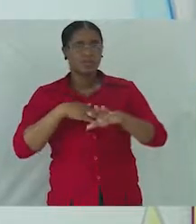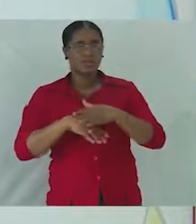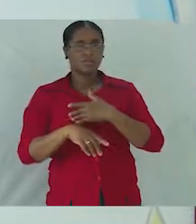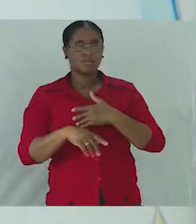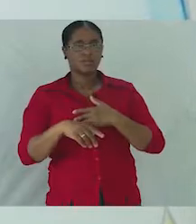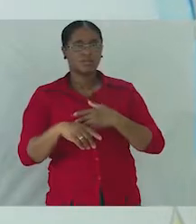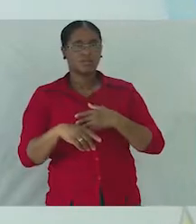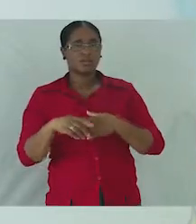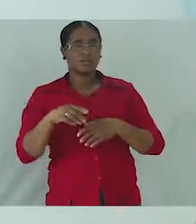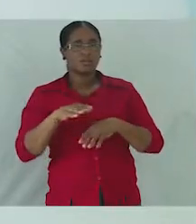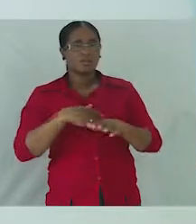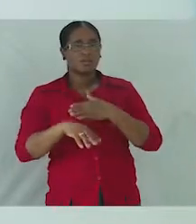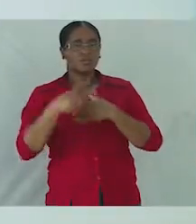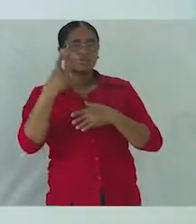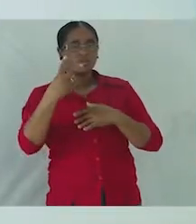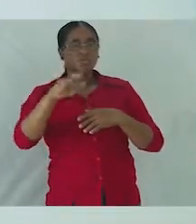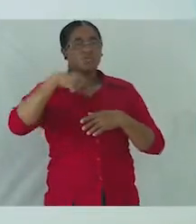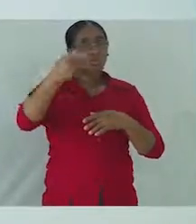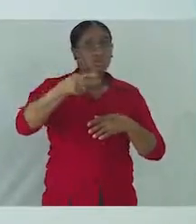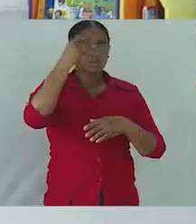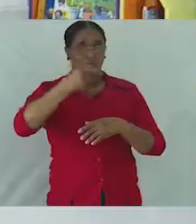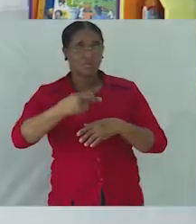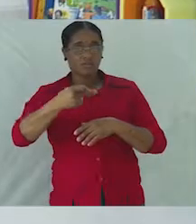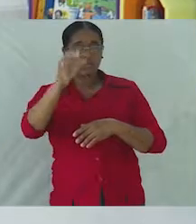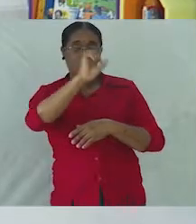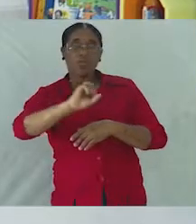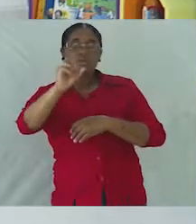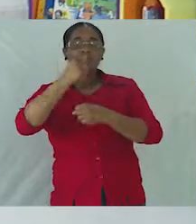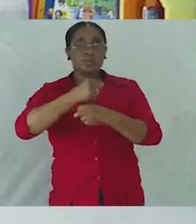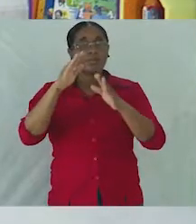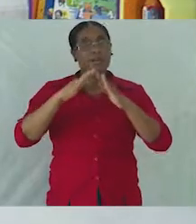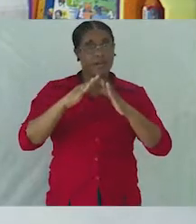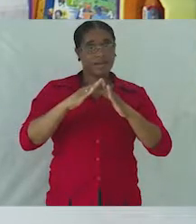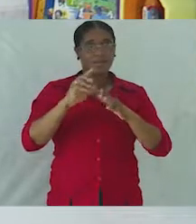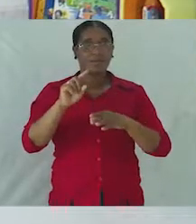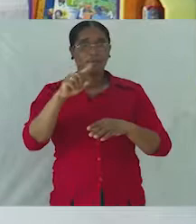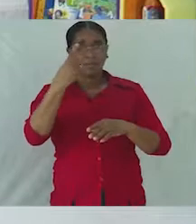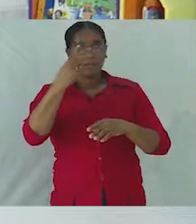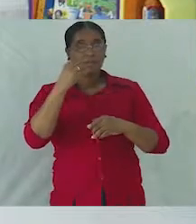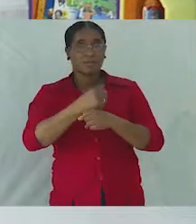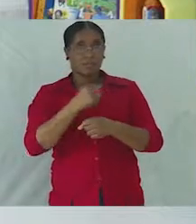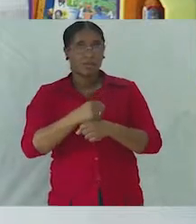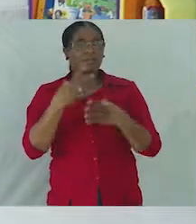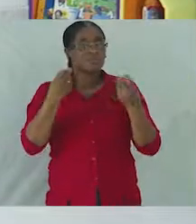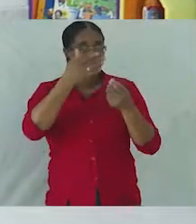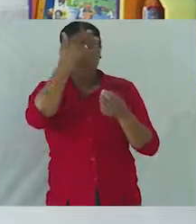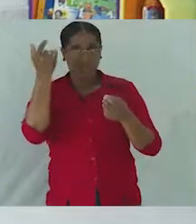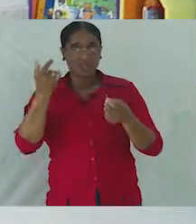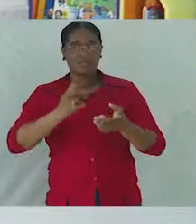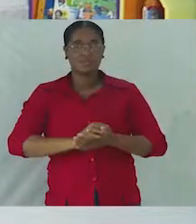Vamos resolver apenas dois. O resto fica como vosso dever. O primeiro exercício, ele é bastante